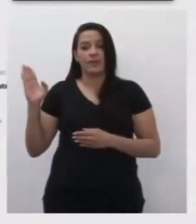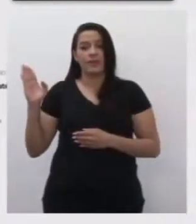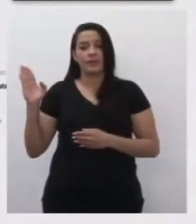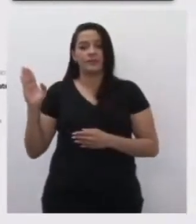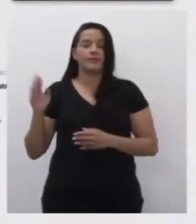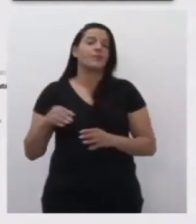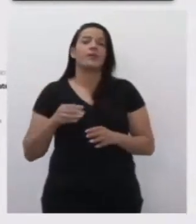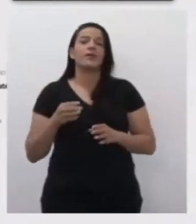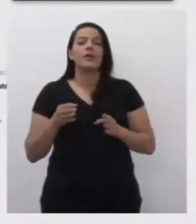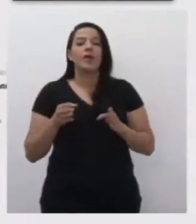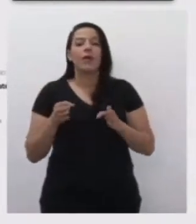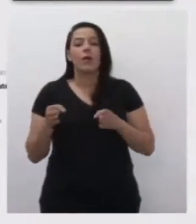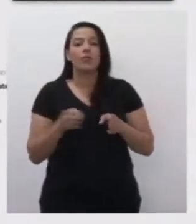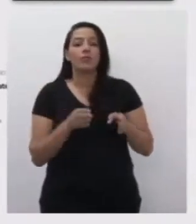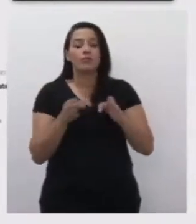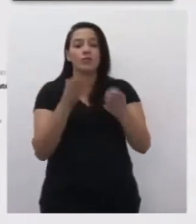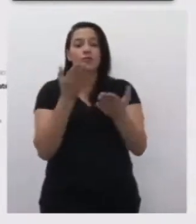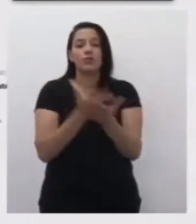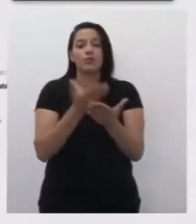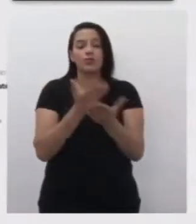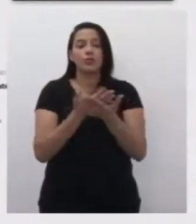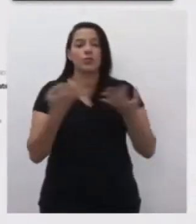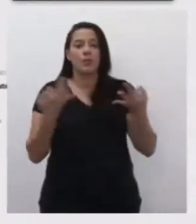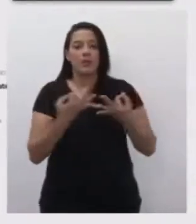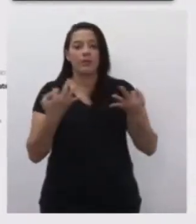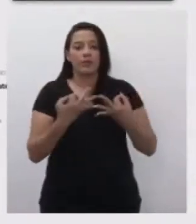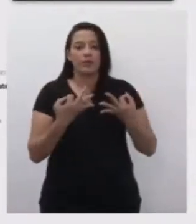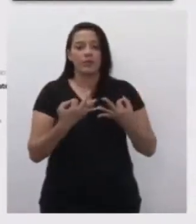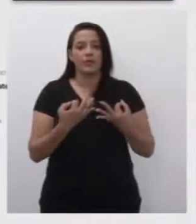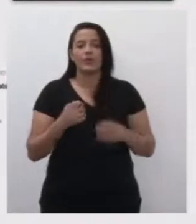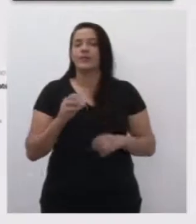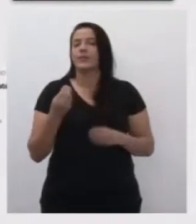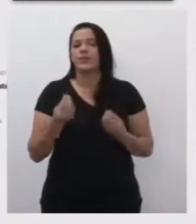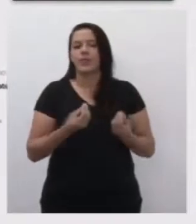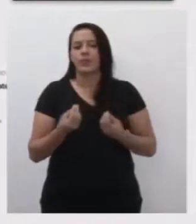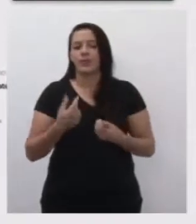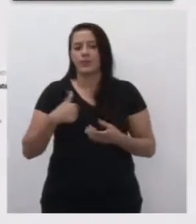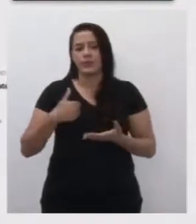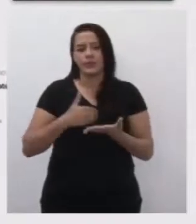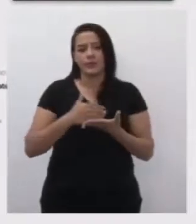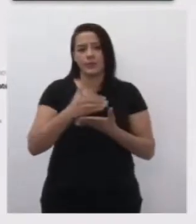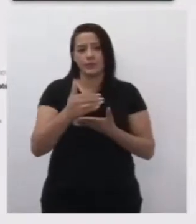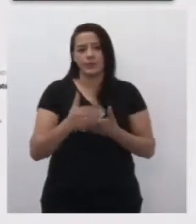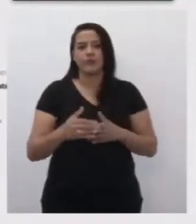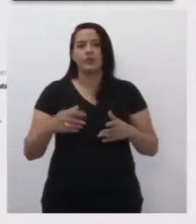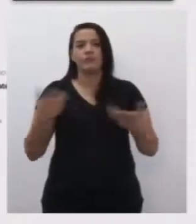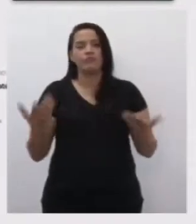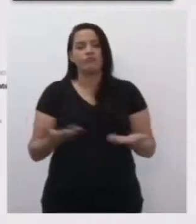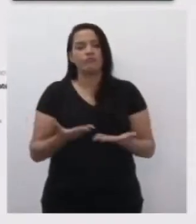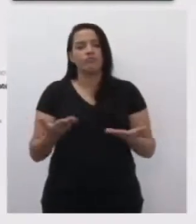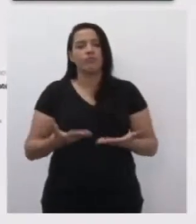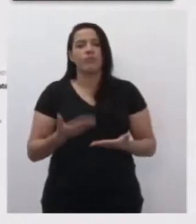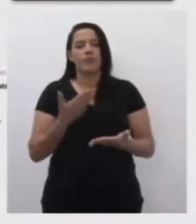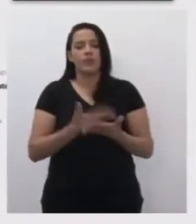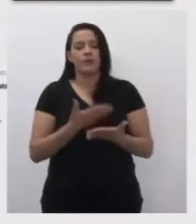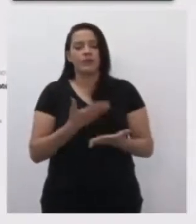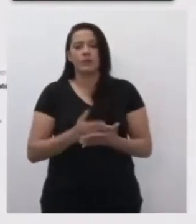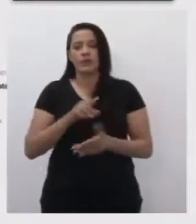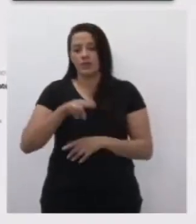Perfeito. De novo, né, quando a gente começou a plataforma, a gente trabalhava exclusivamente para alunos que estavam